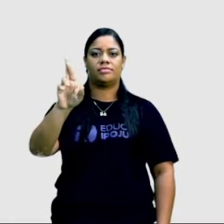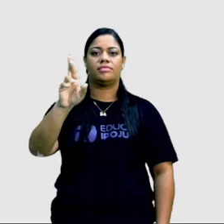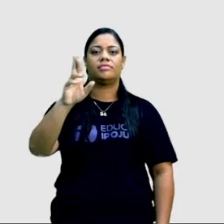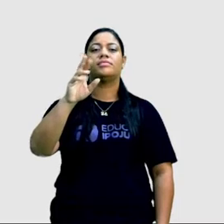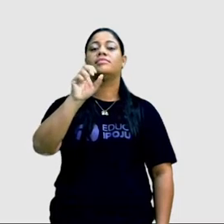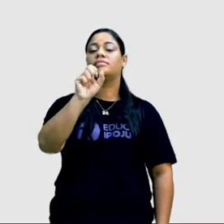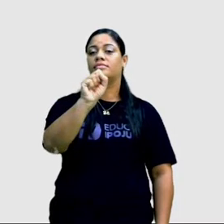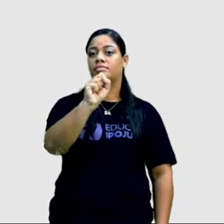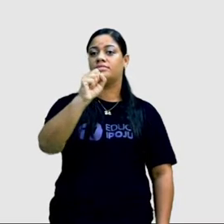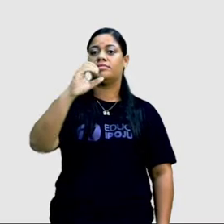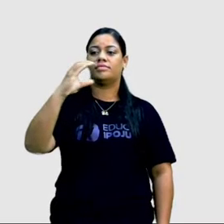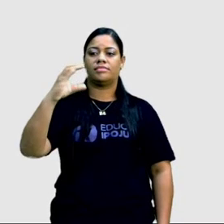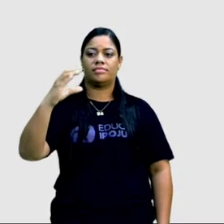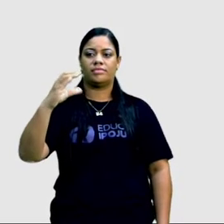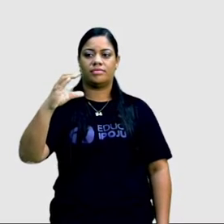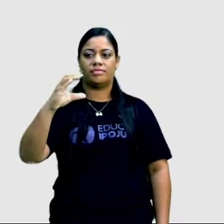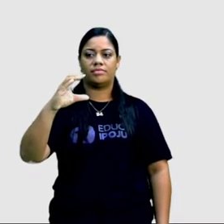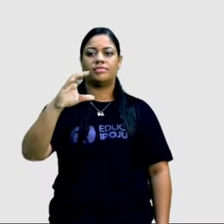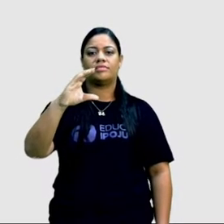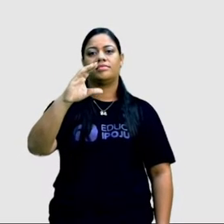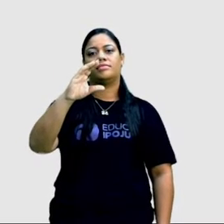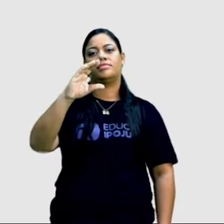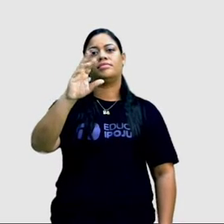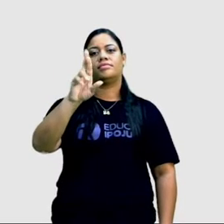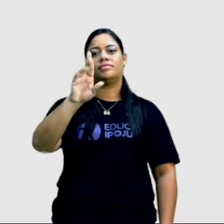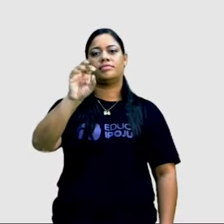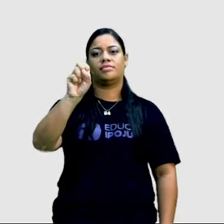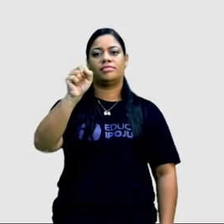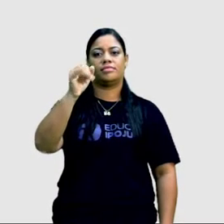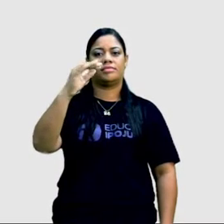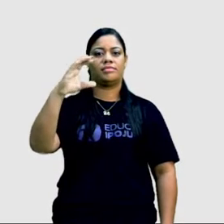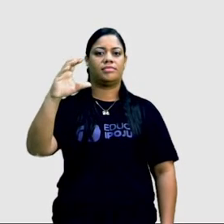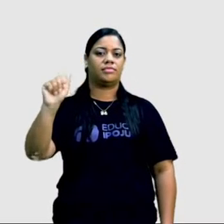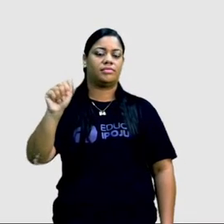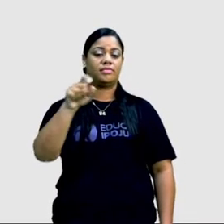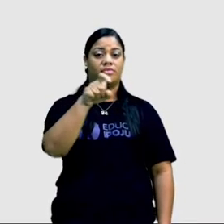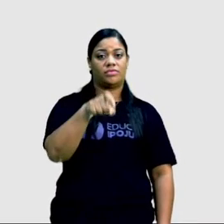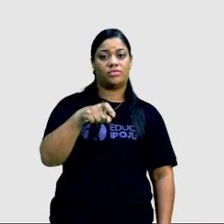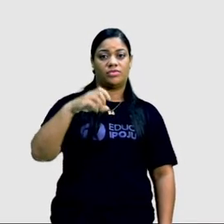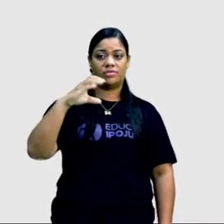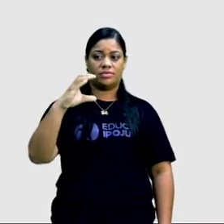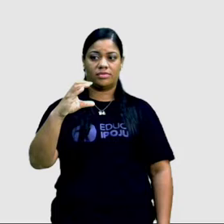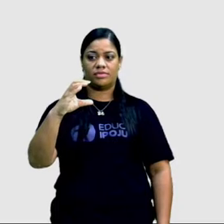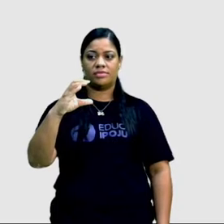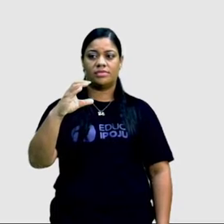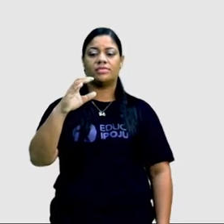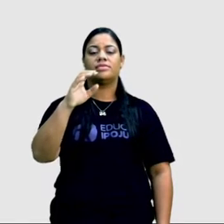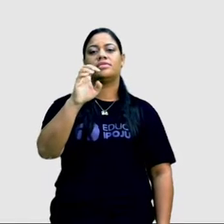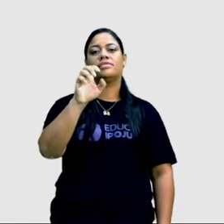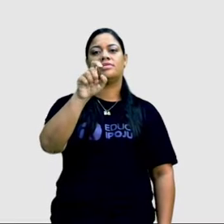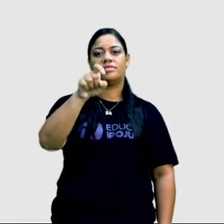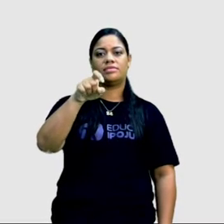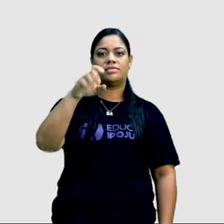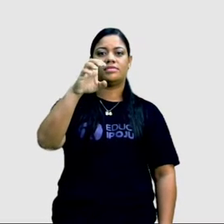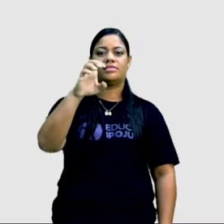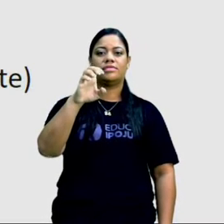SC, cedilha, cresça. E XC, exceção.